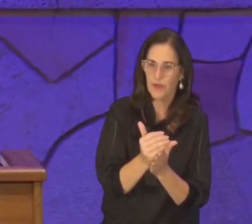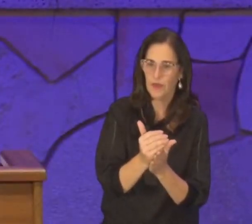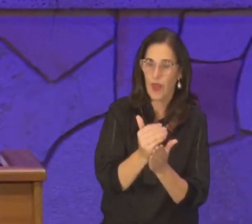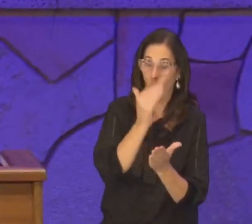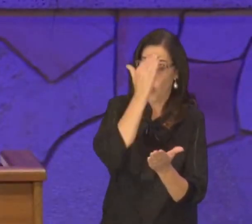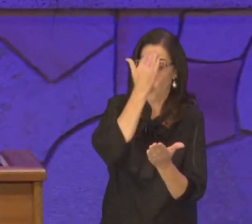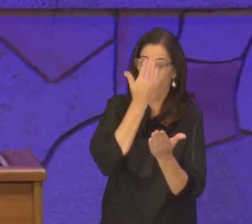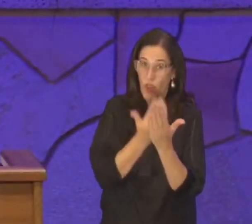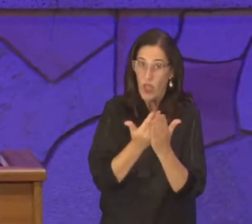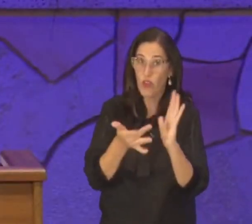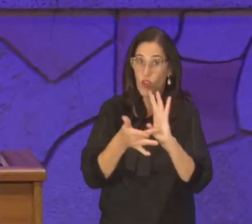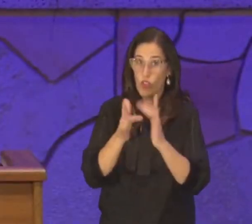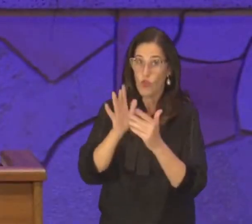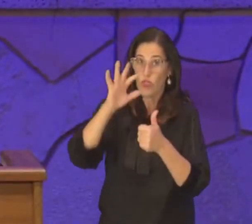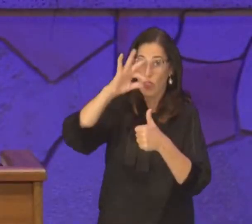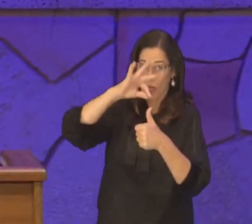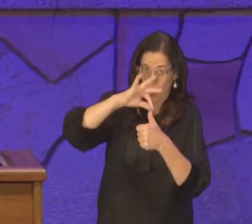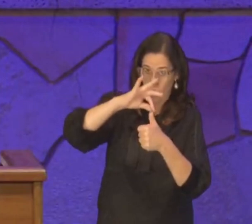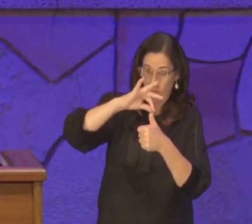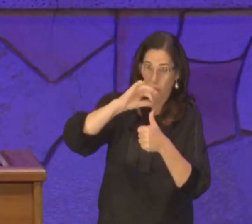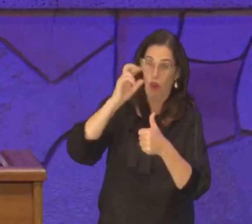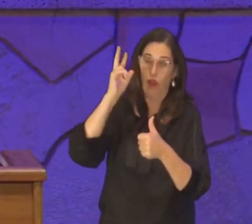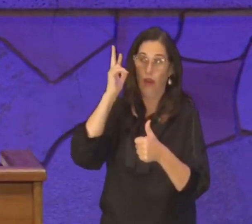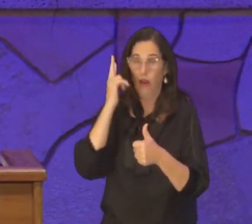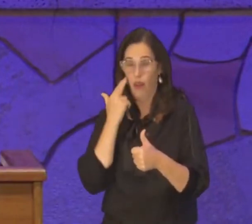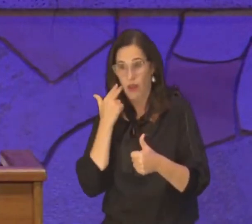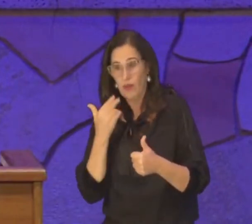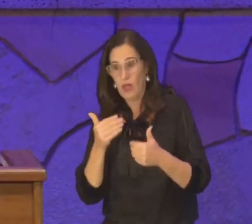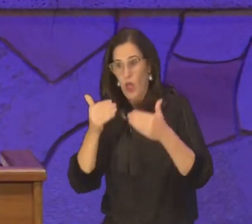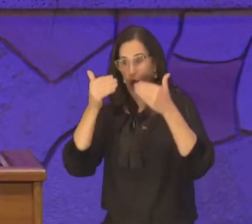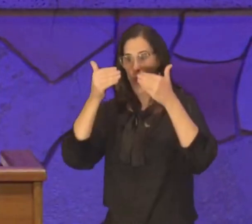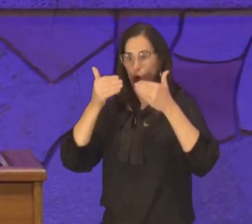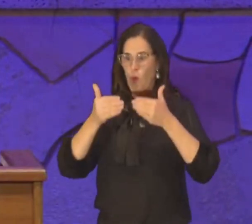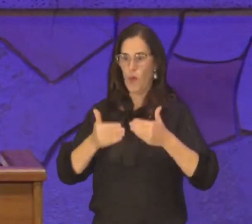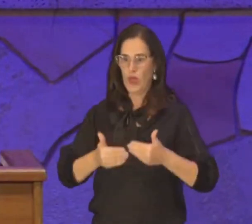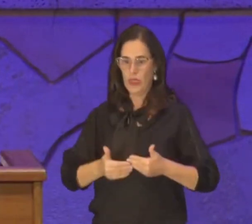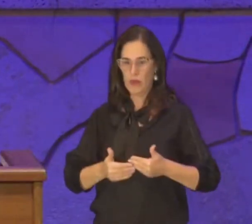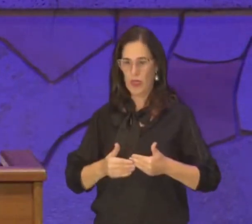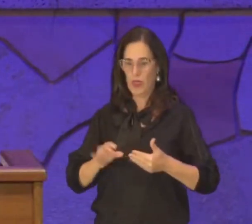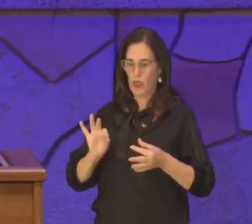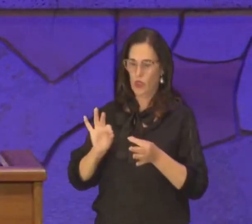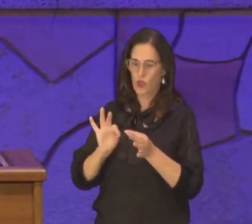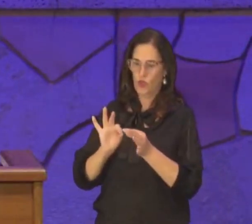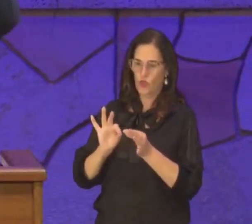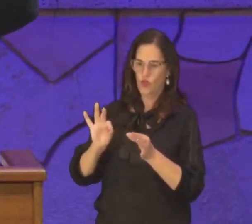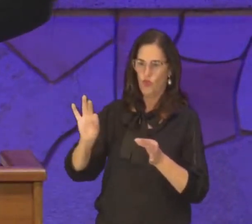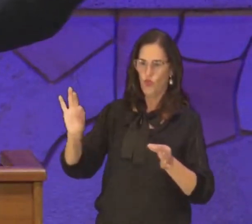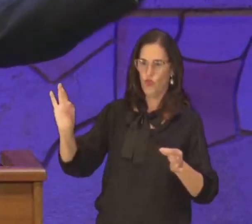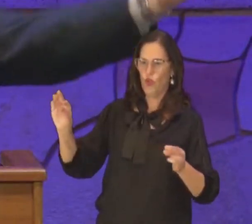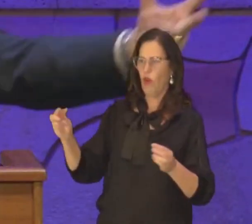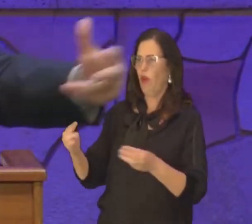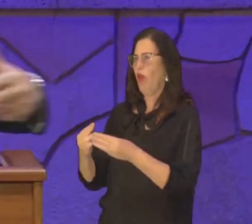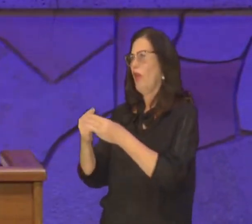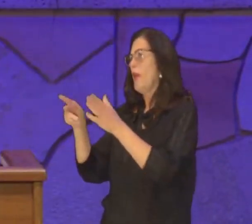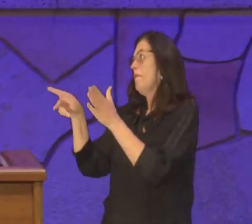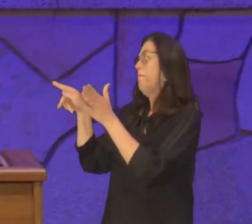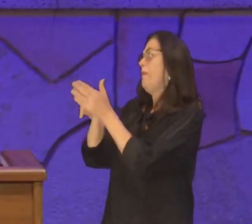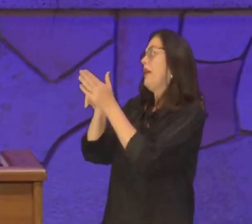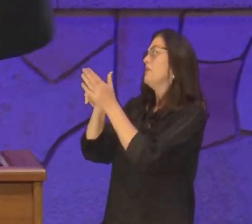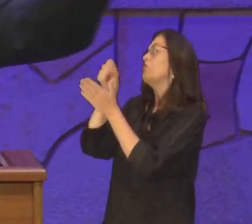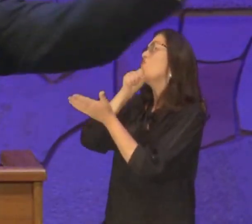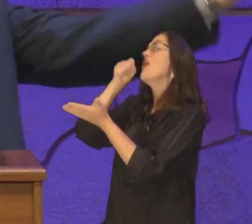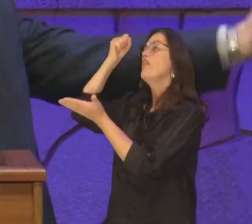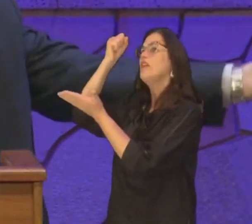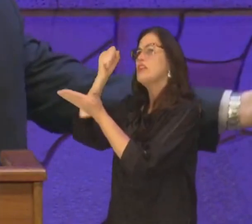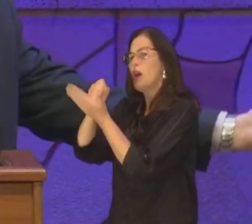crendo em Cristo, obviamente, a ter um comportamento que vai se distanciando dos judeus, que tem lá a mente nos patriarcas, lá a